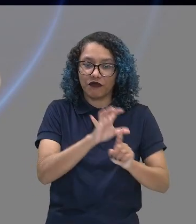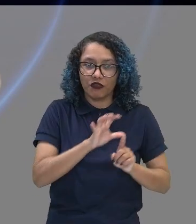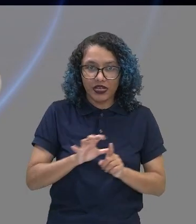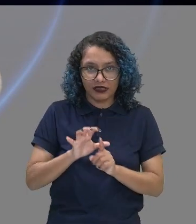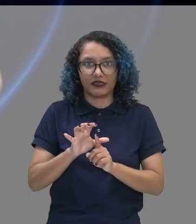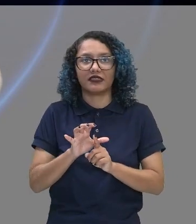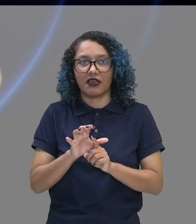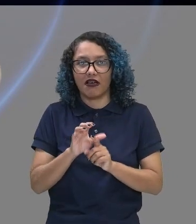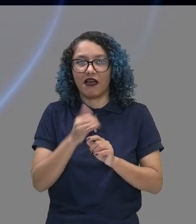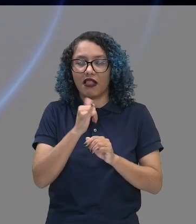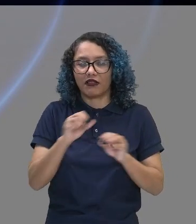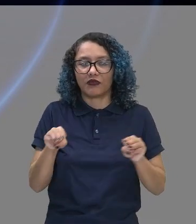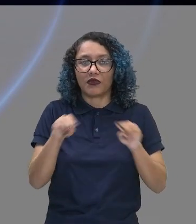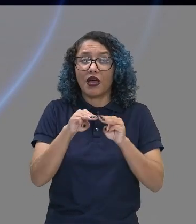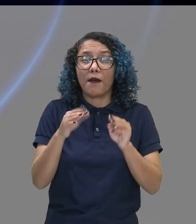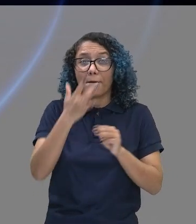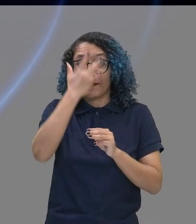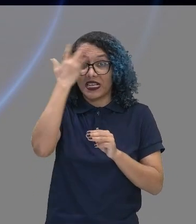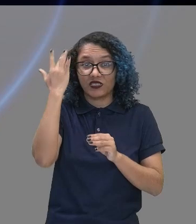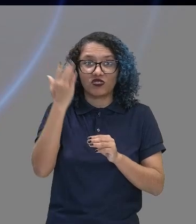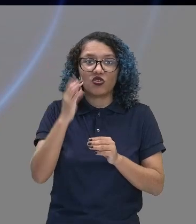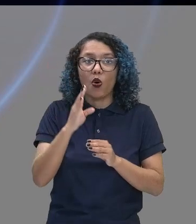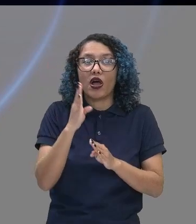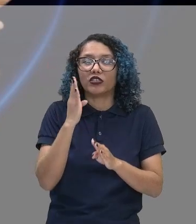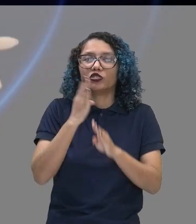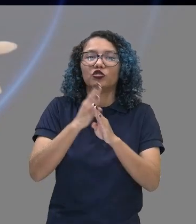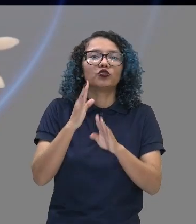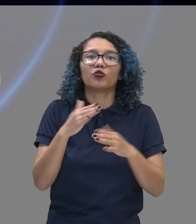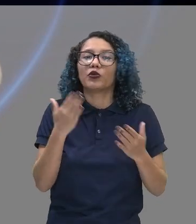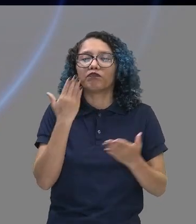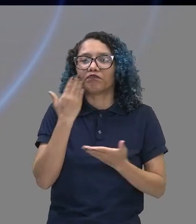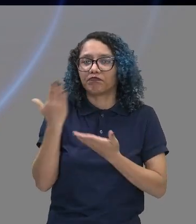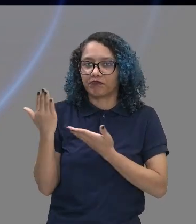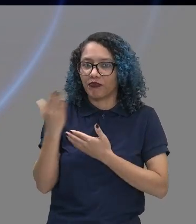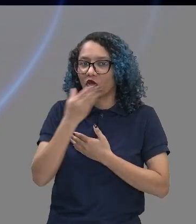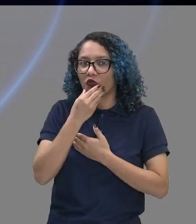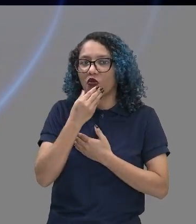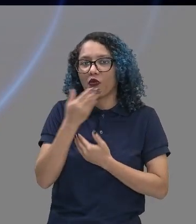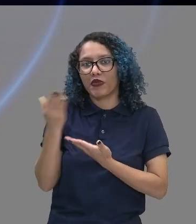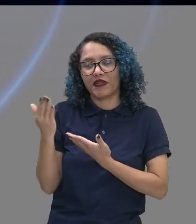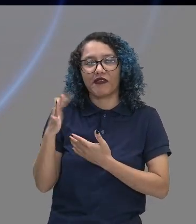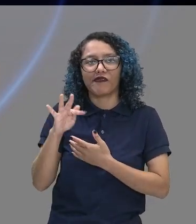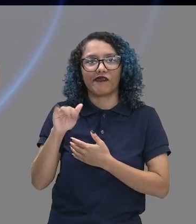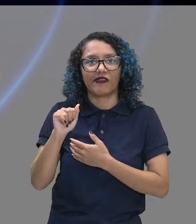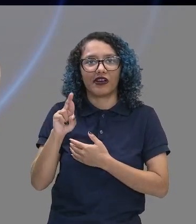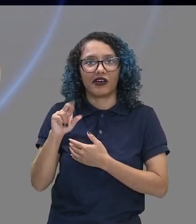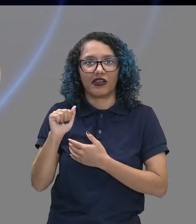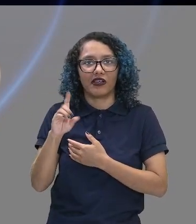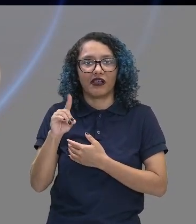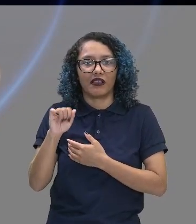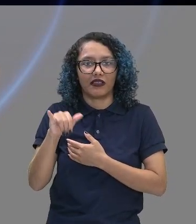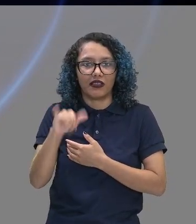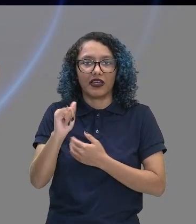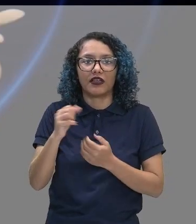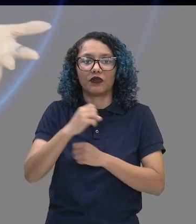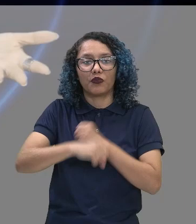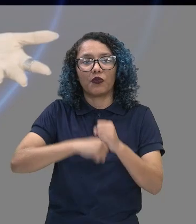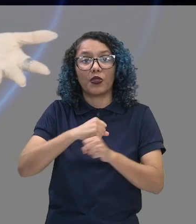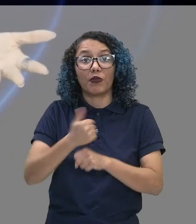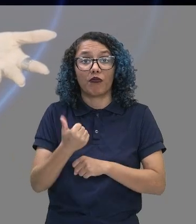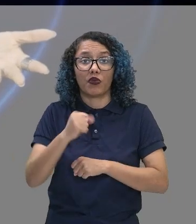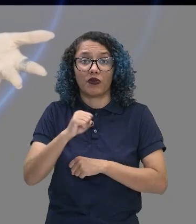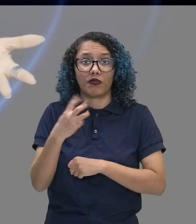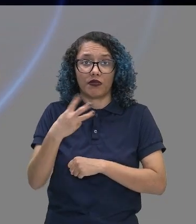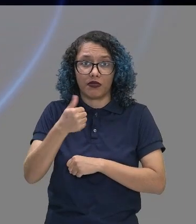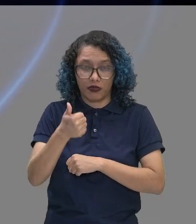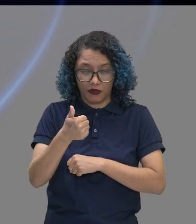descoberto pelo físico e químico britânico Michael Faraday em 1831.